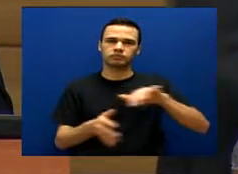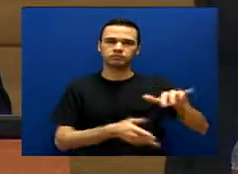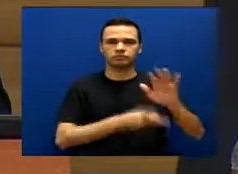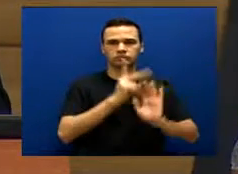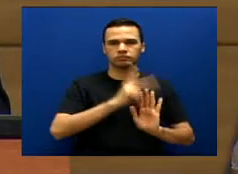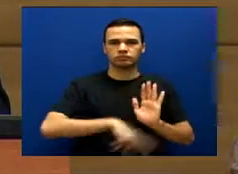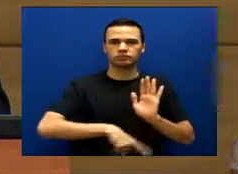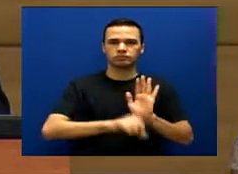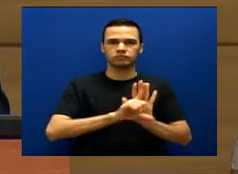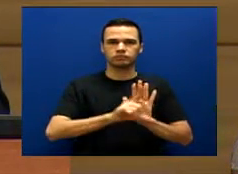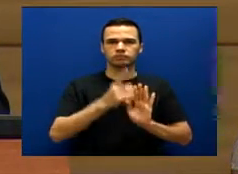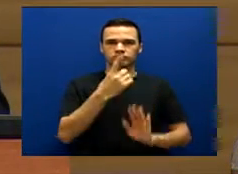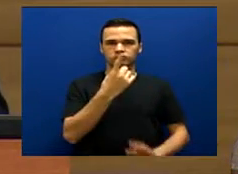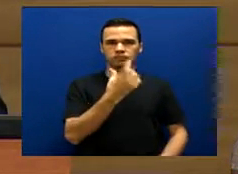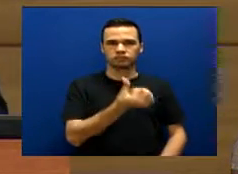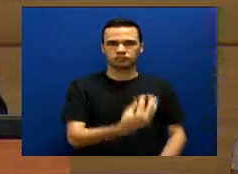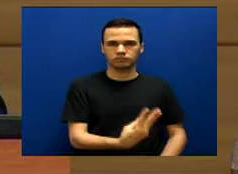de lei